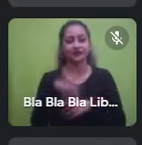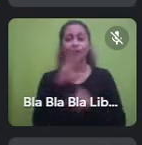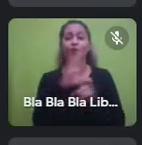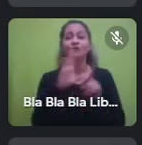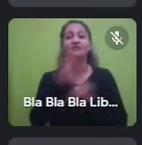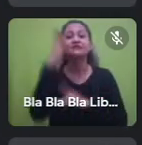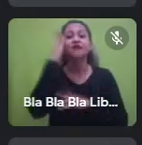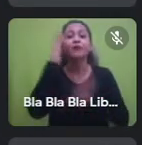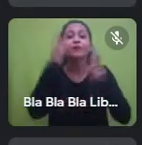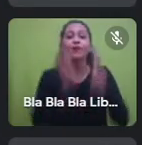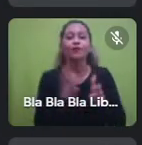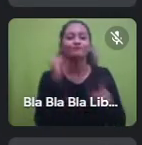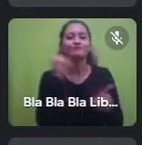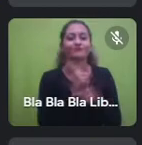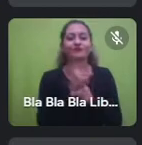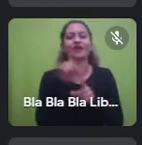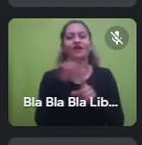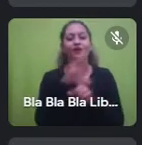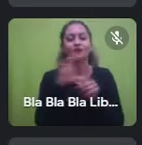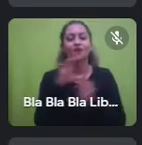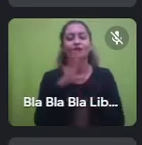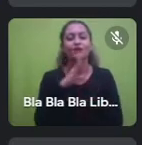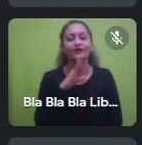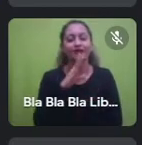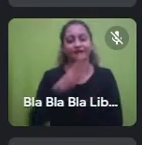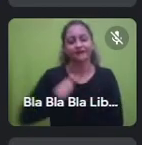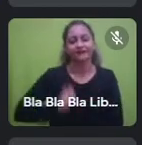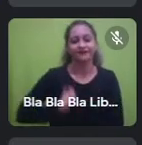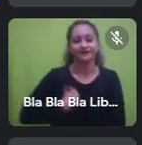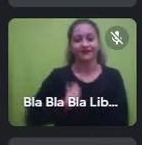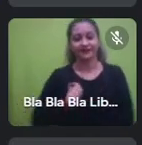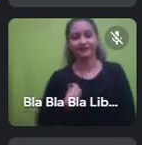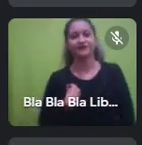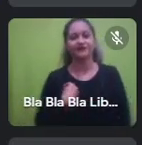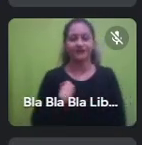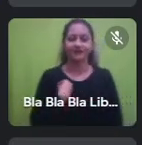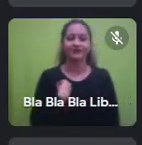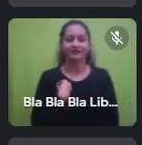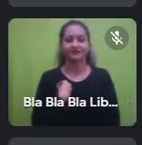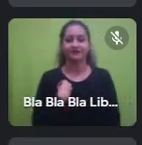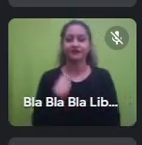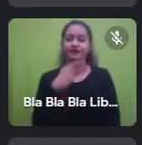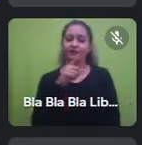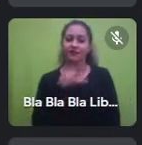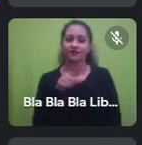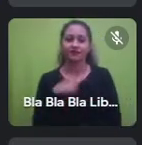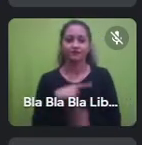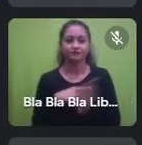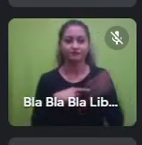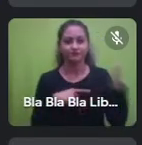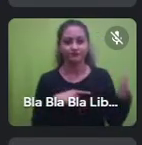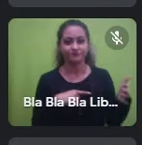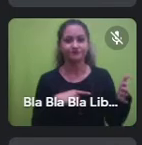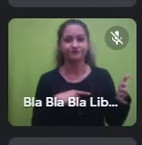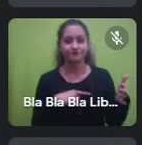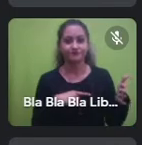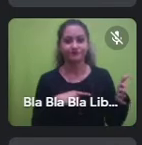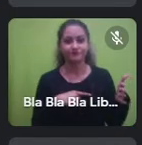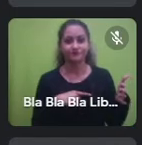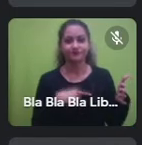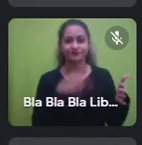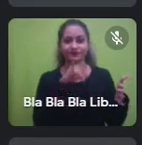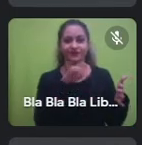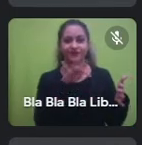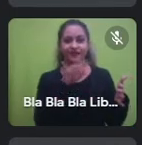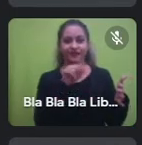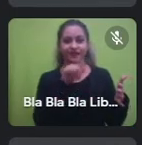é a comunidade que conhece, que vive ali. Aqui a gente está no Itacaiunas à esquerda, o Zusa, que é o nosso